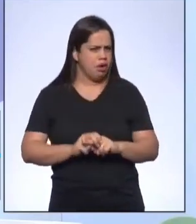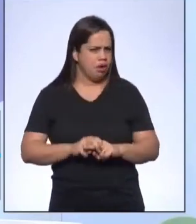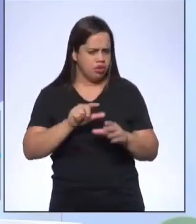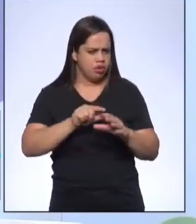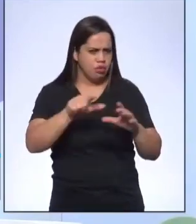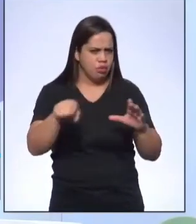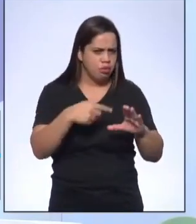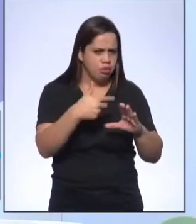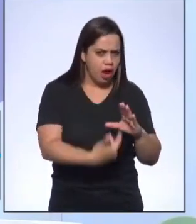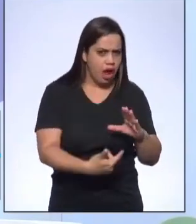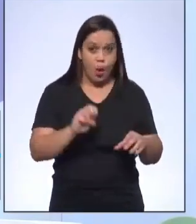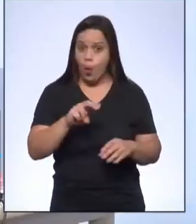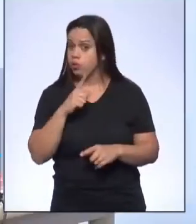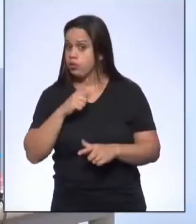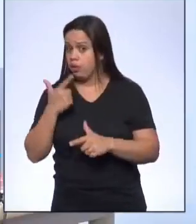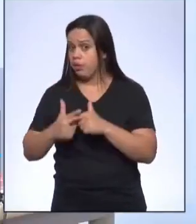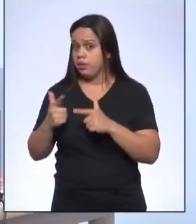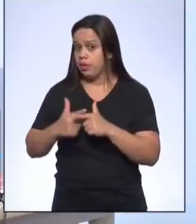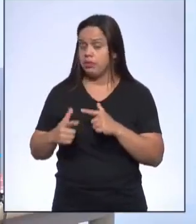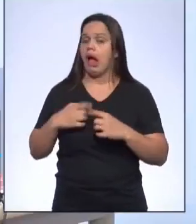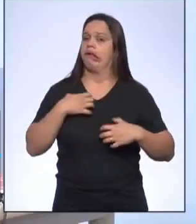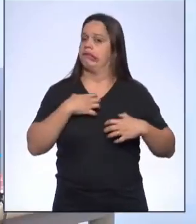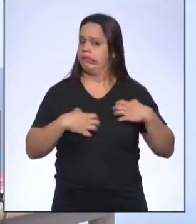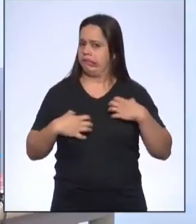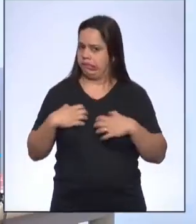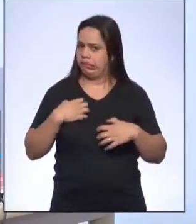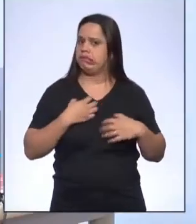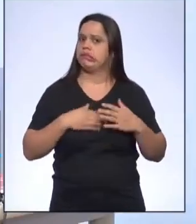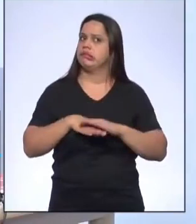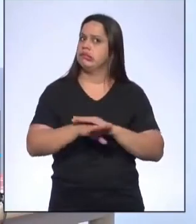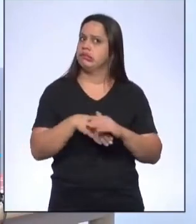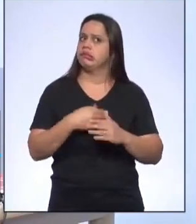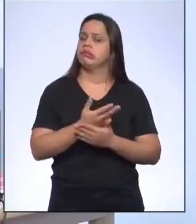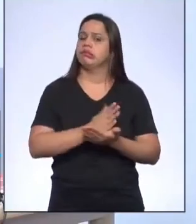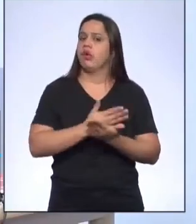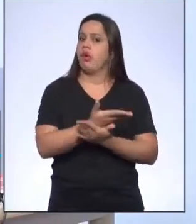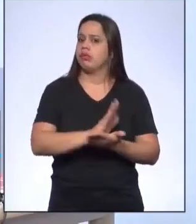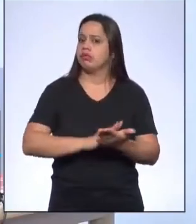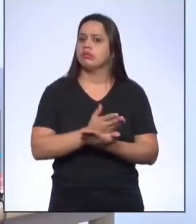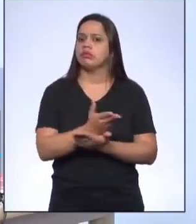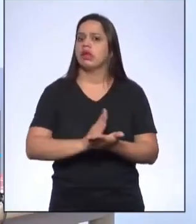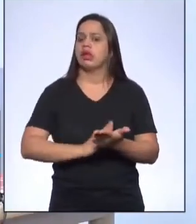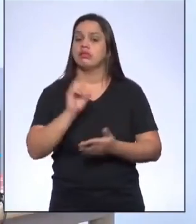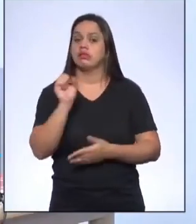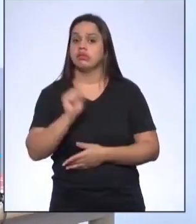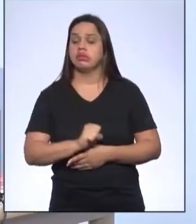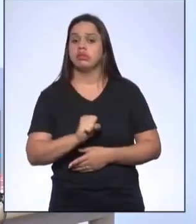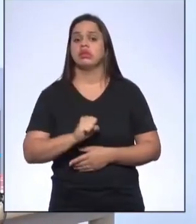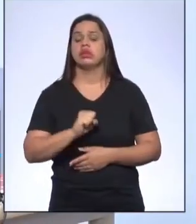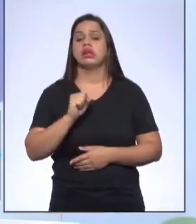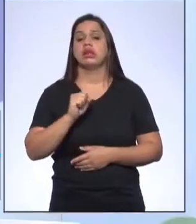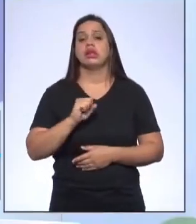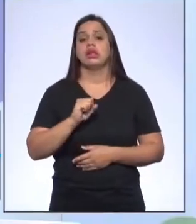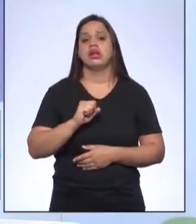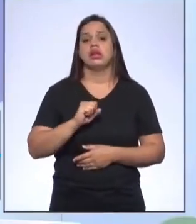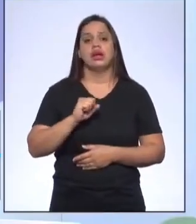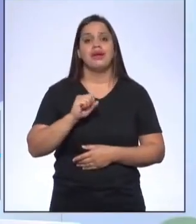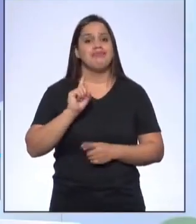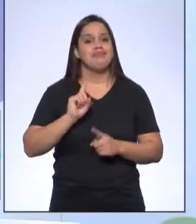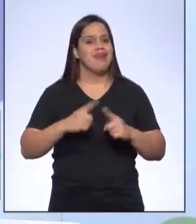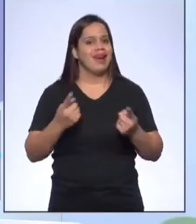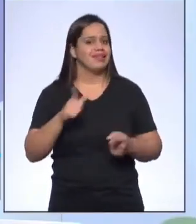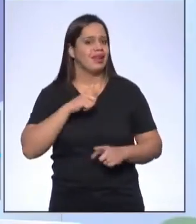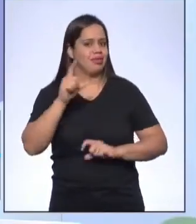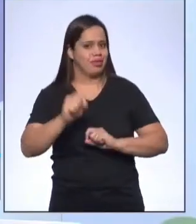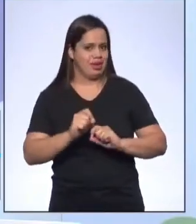buraco ou teve um problema? Ele está incomodado por causa Tem um outro efeito aí, tem uma outra coisa. A bicicleta